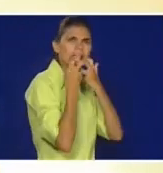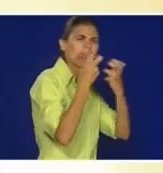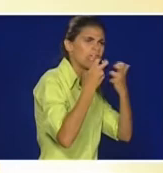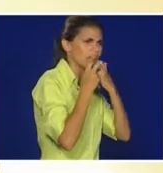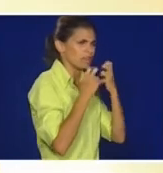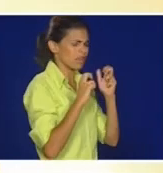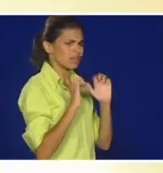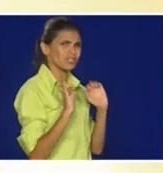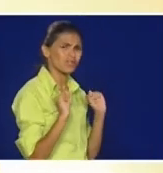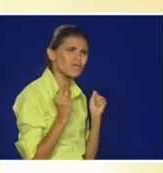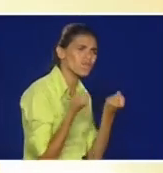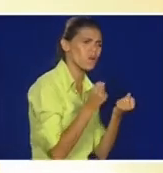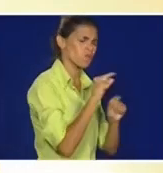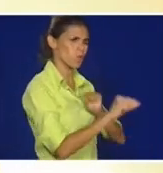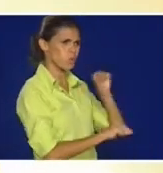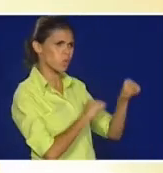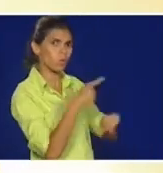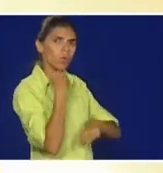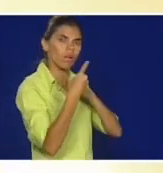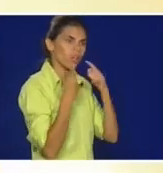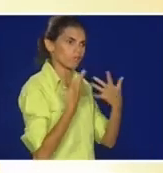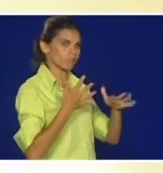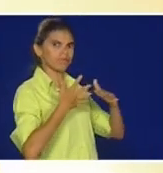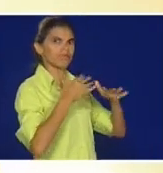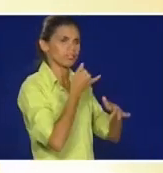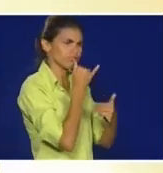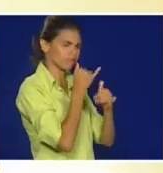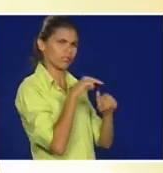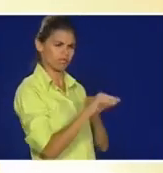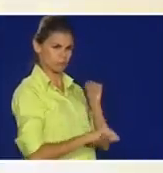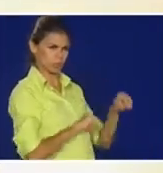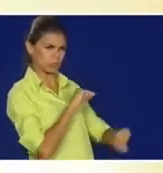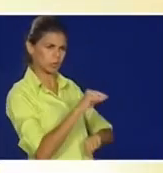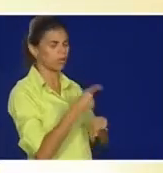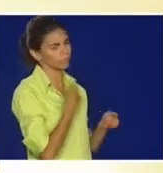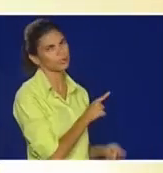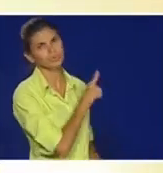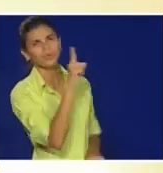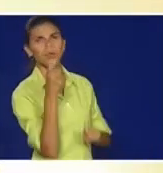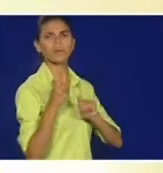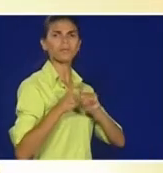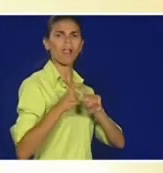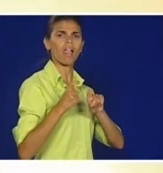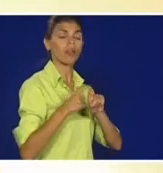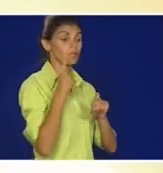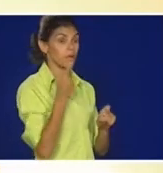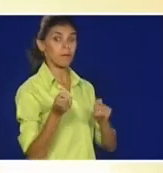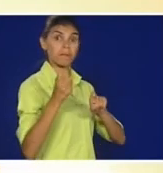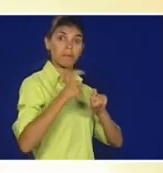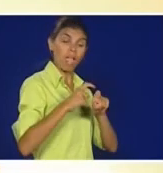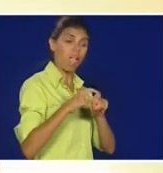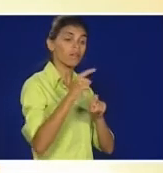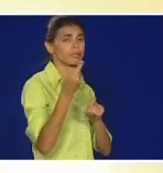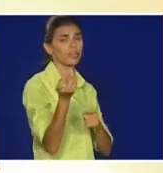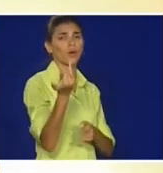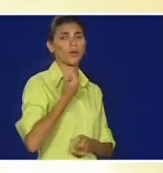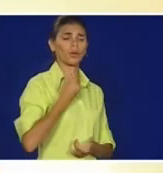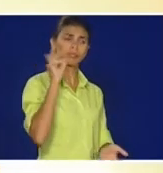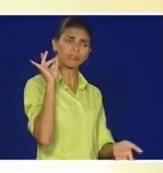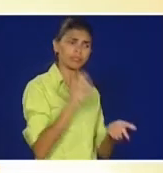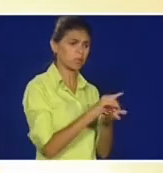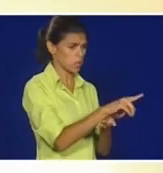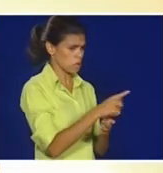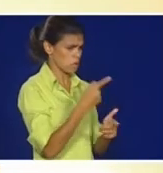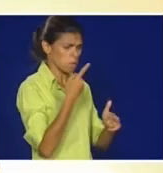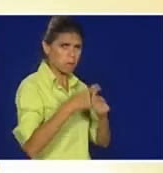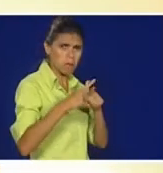assim, sei lá, se esforçar, mas não conseguia. Então ele tremia assim. Foi o que me levou ao médico. Levei ele ao médico e o médico falou